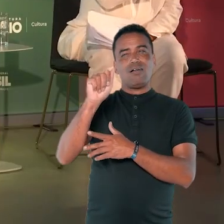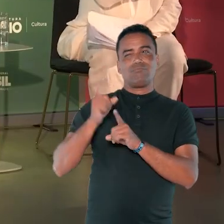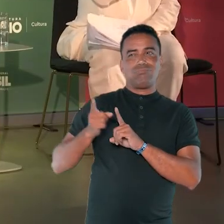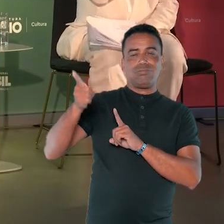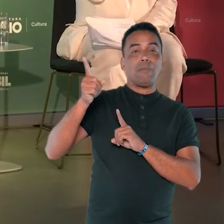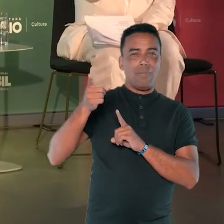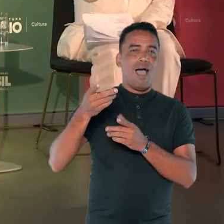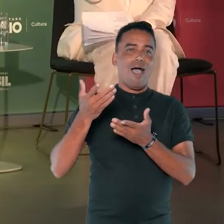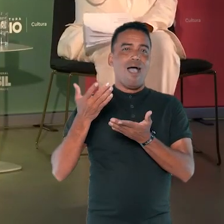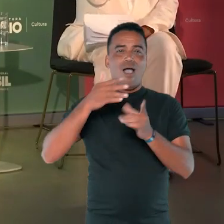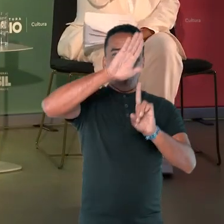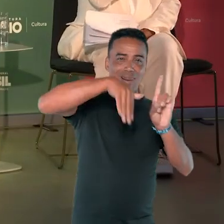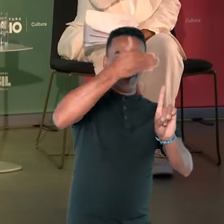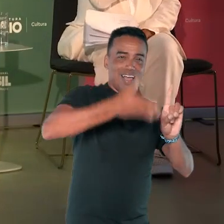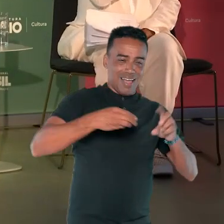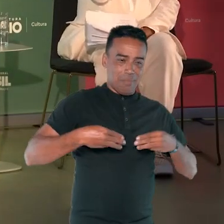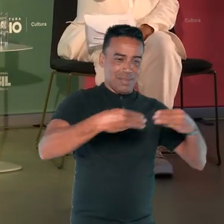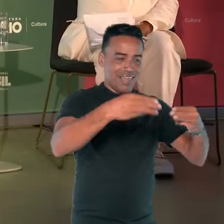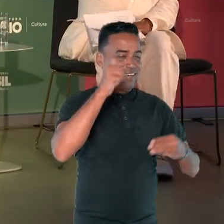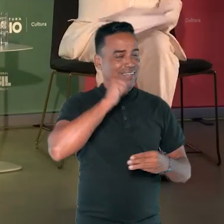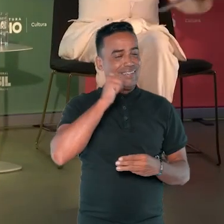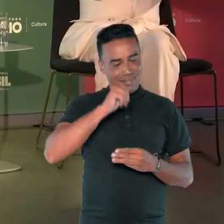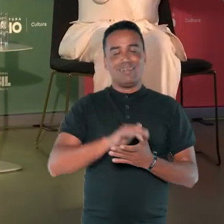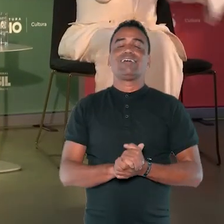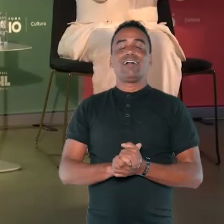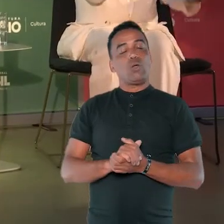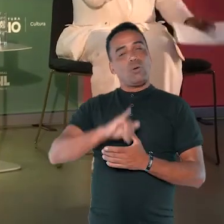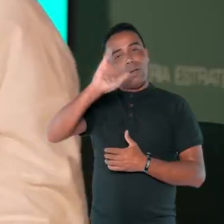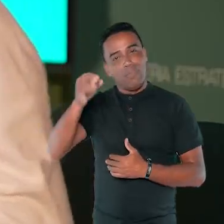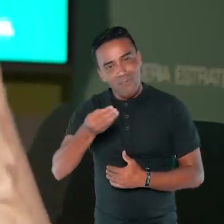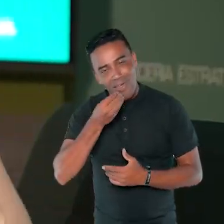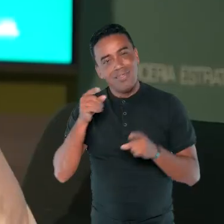conterrânea. Eu aproveito também um pouco